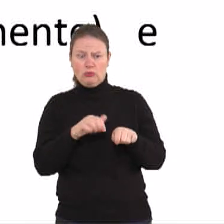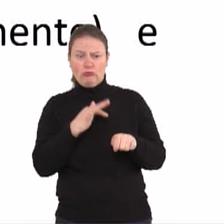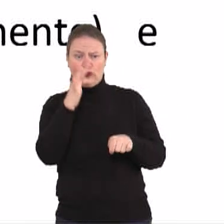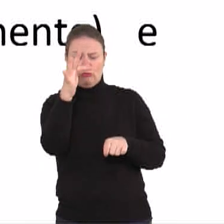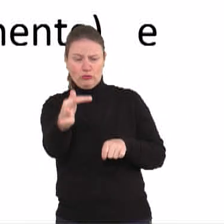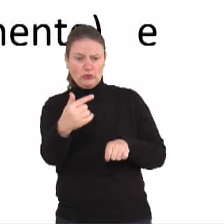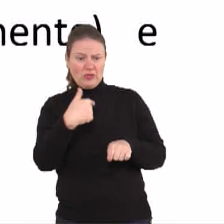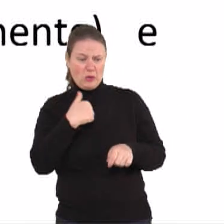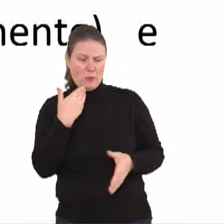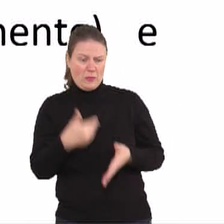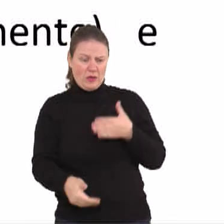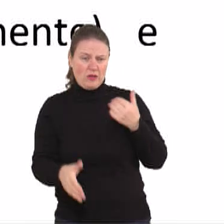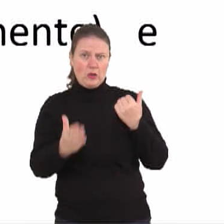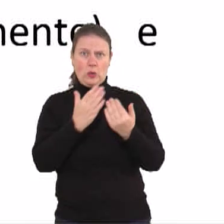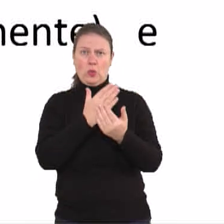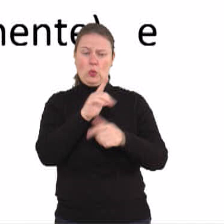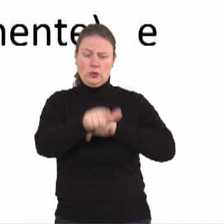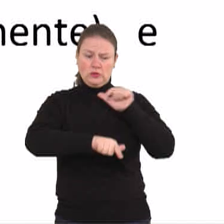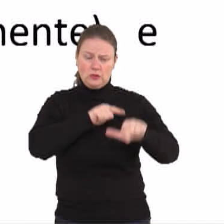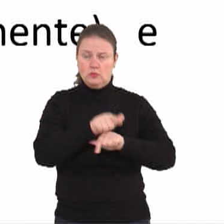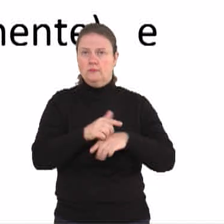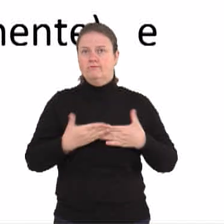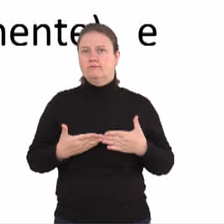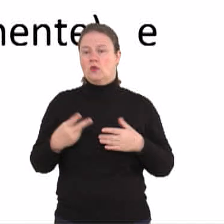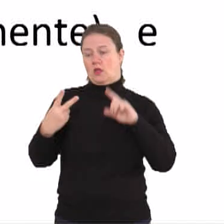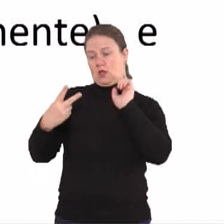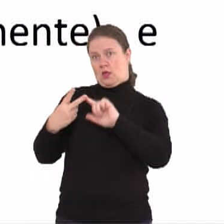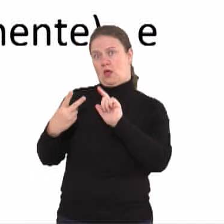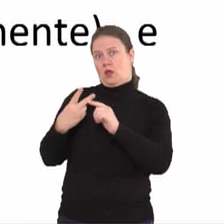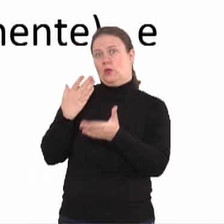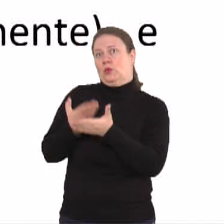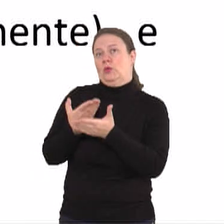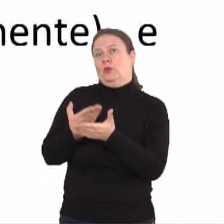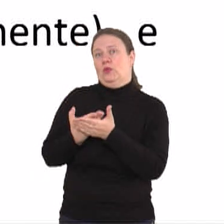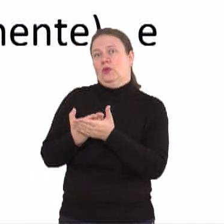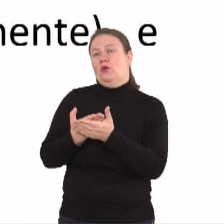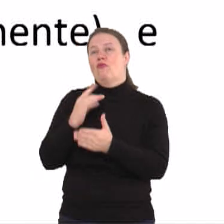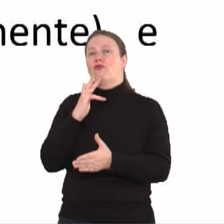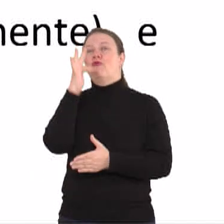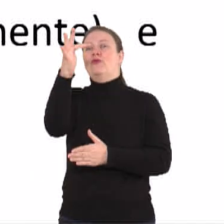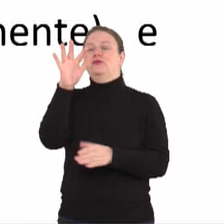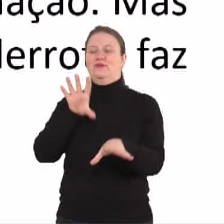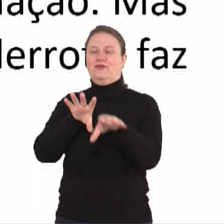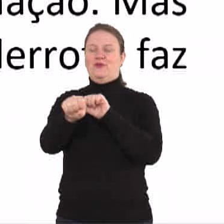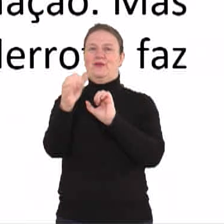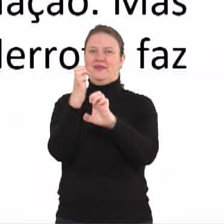futuramente, e Jackson quer estudar para se tornar um engenheiro.